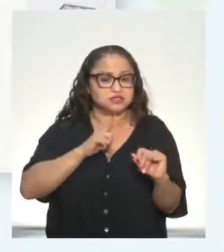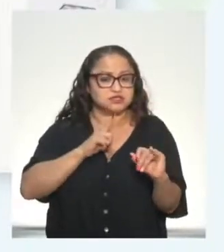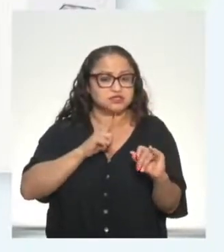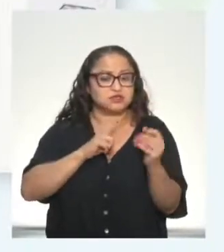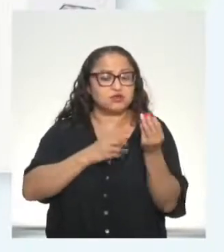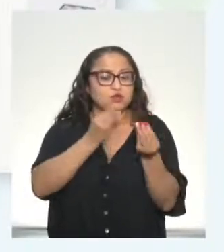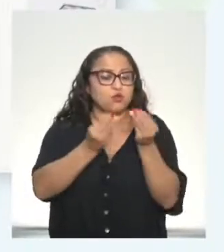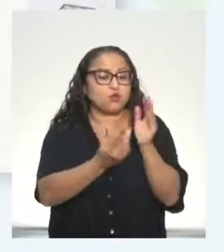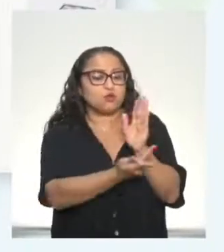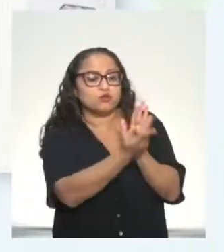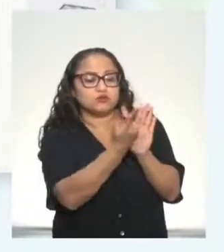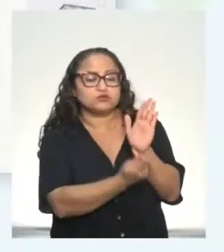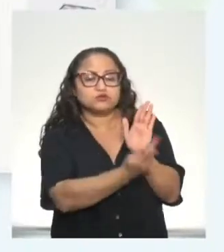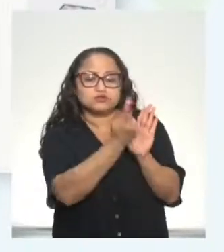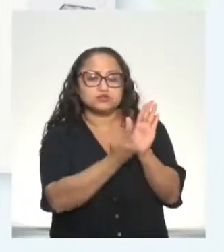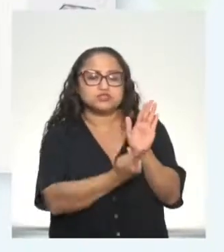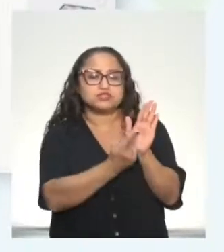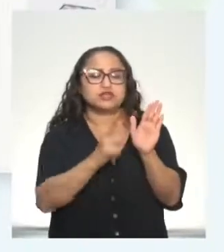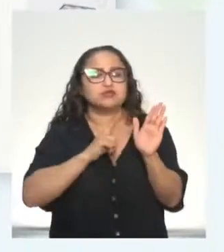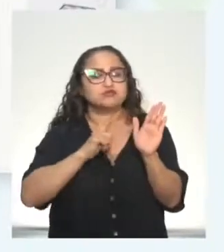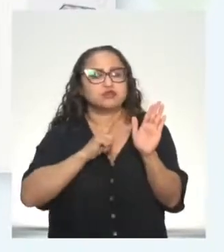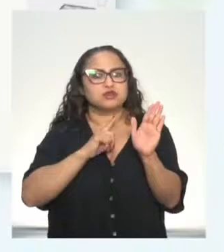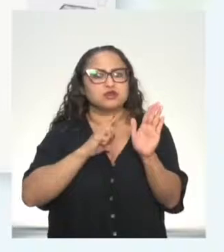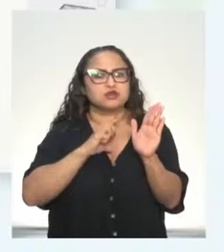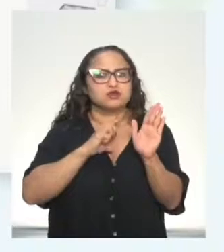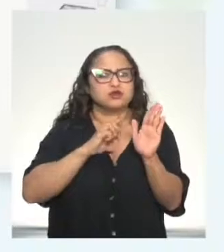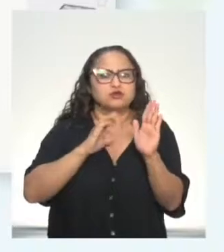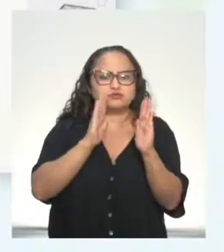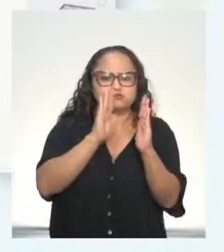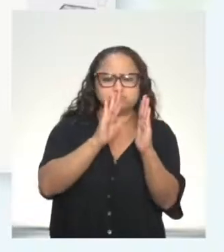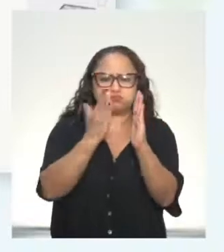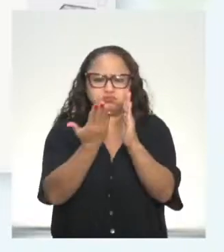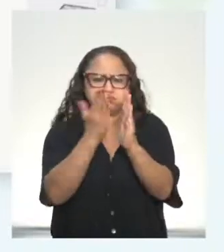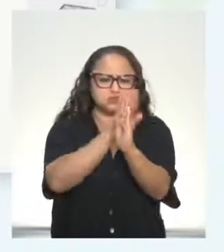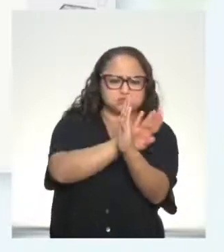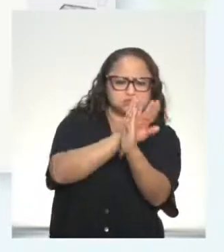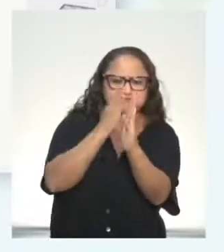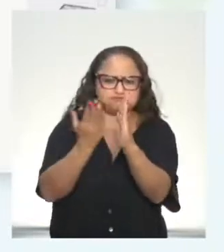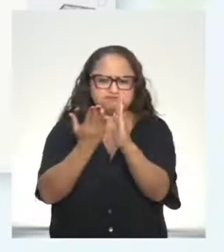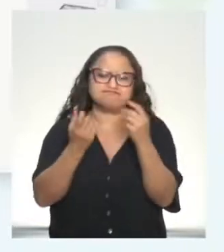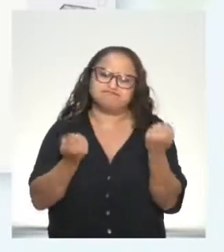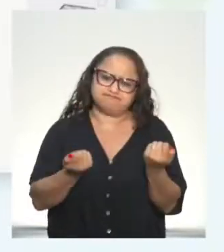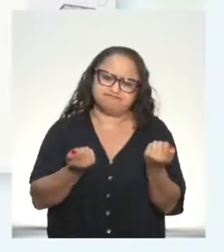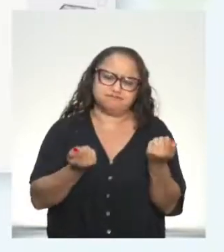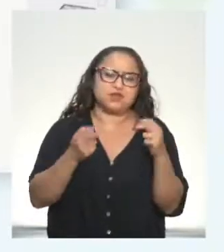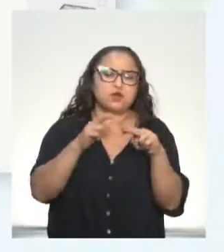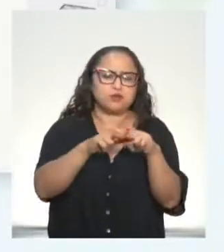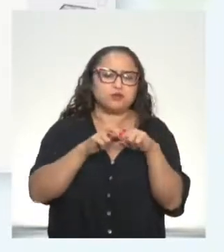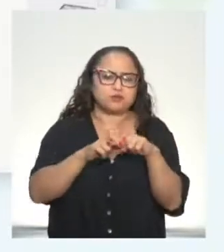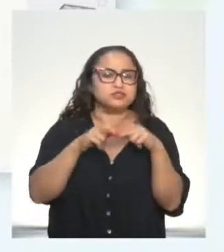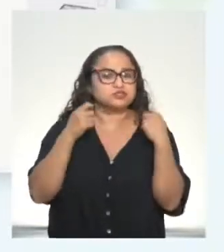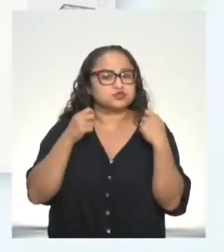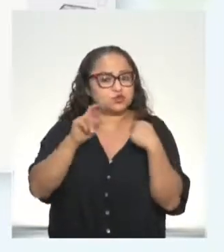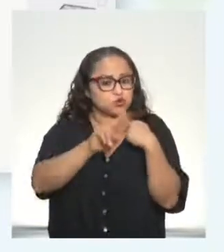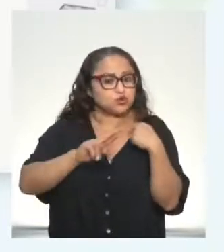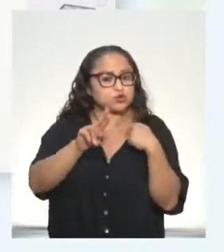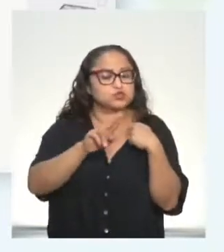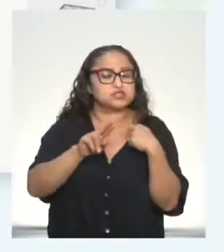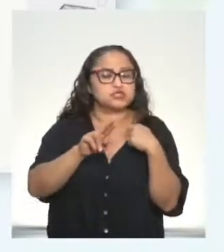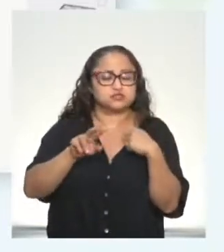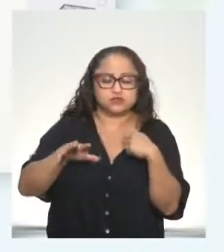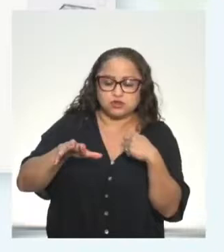seu desenho por todos os lados, né? Então, como que eu faço isso? Eu estou aqui utilizando o botão direito do meu